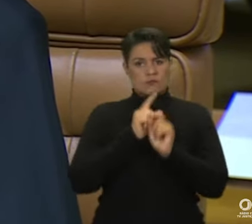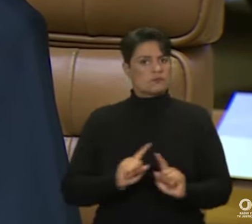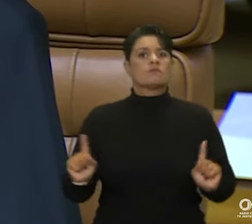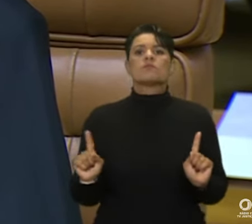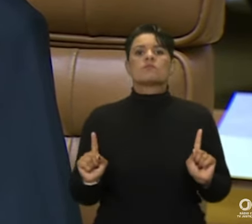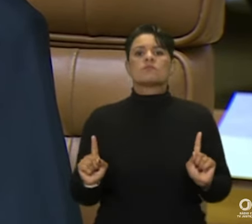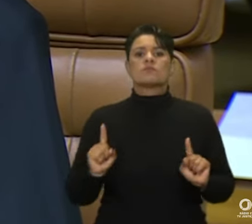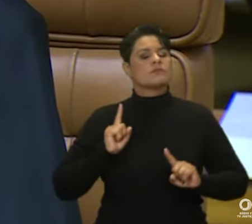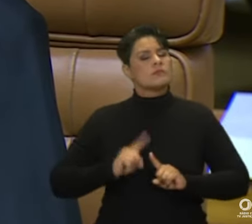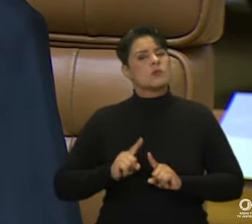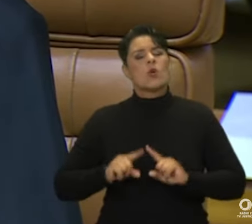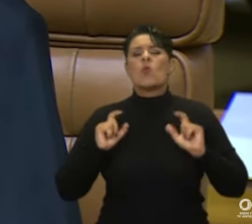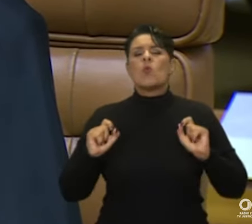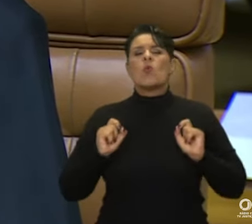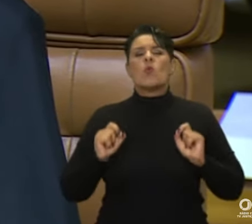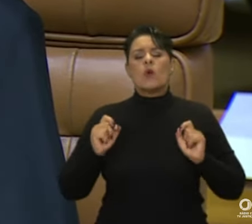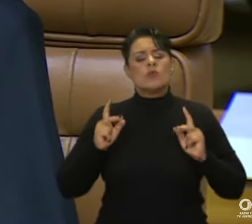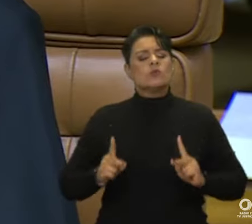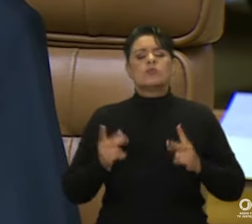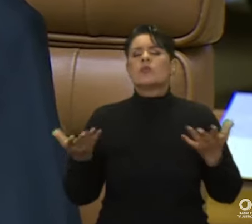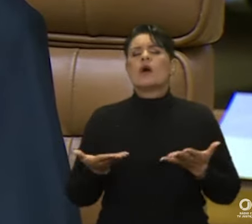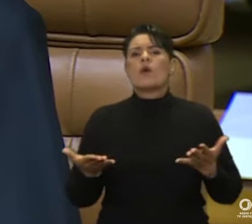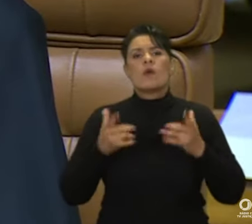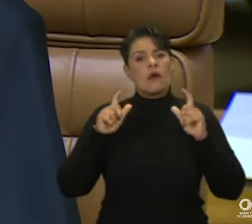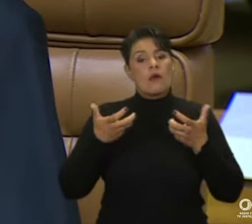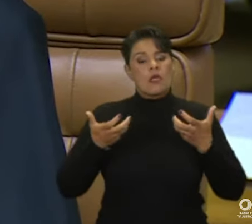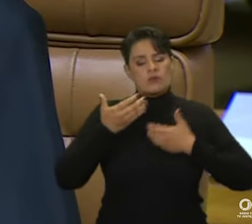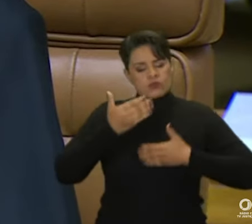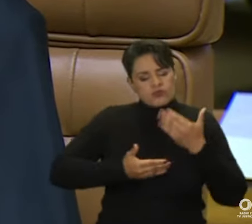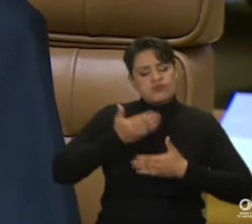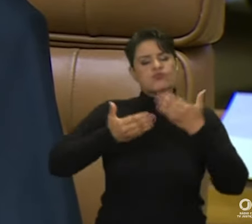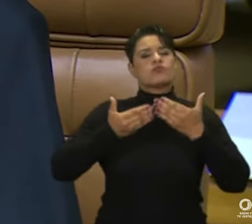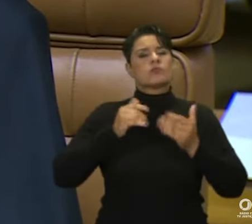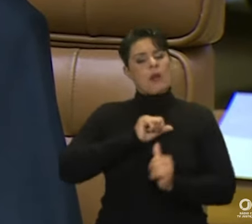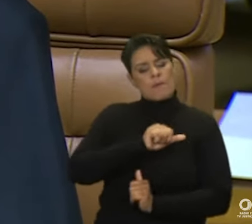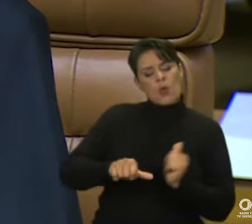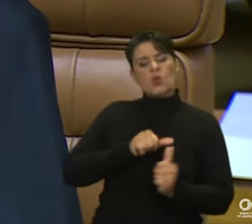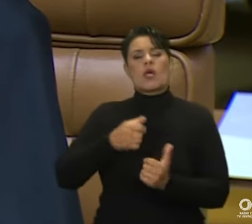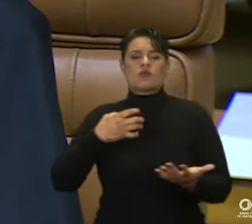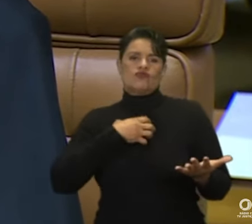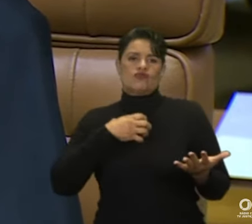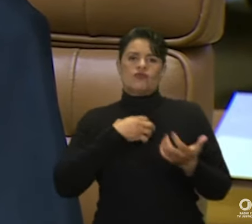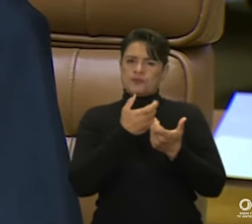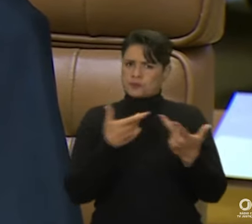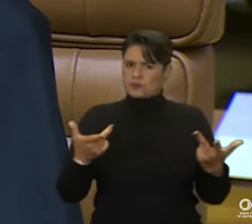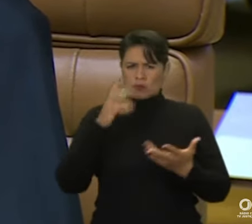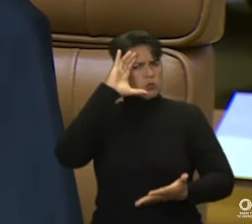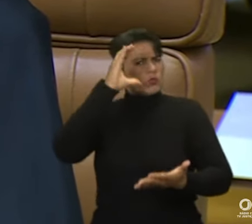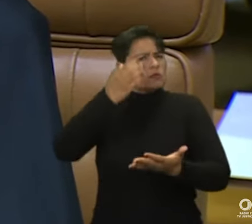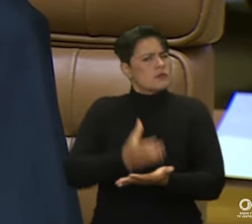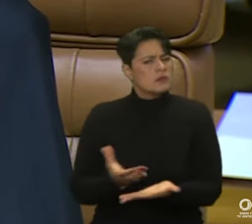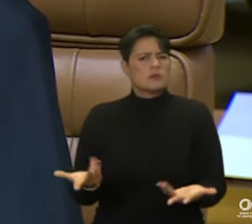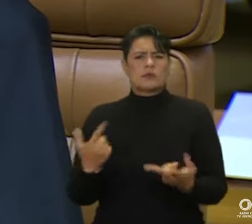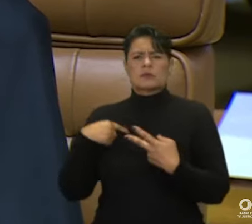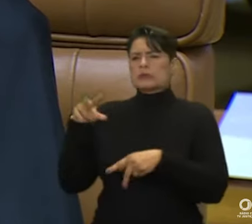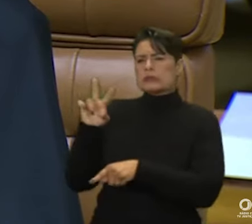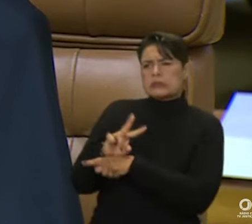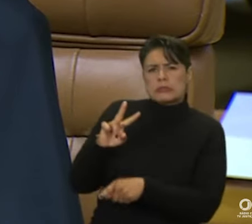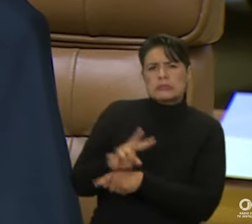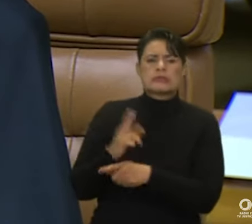apenas uma tentativa de reconstrução com uma nova roupagem de teses de defesa de